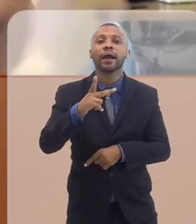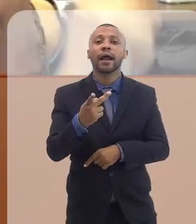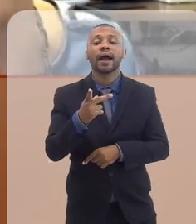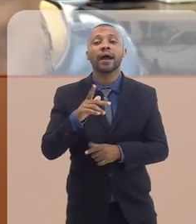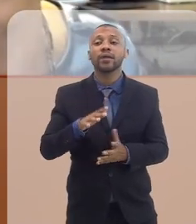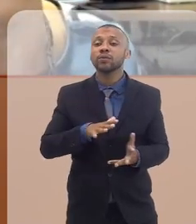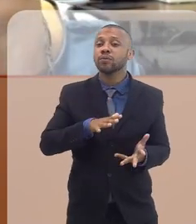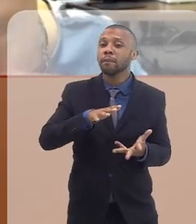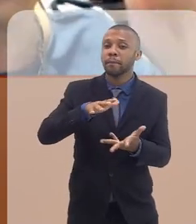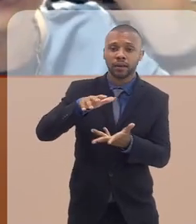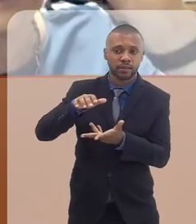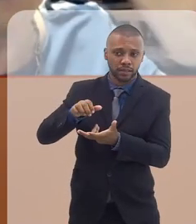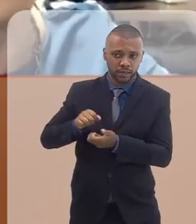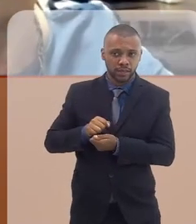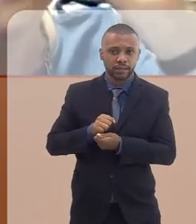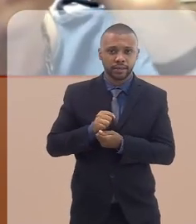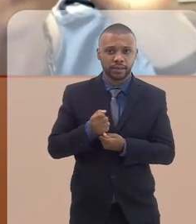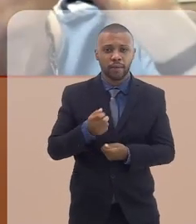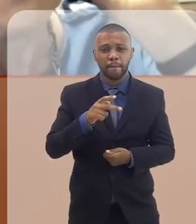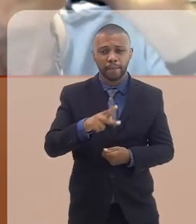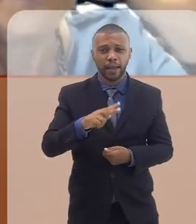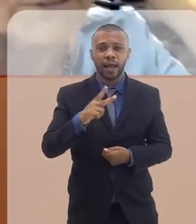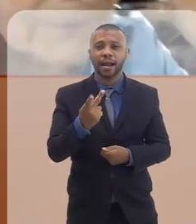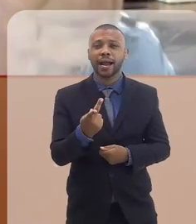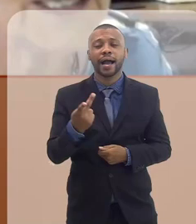o pH do planeta, se chamava